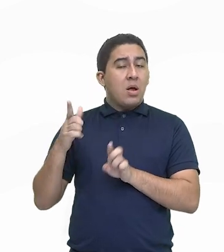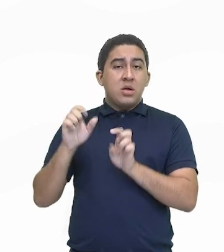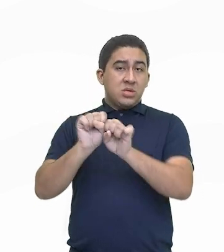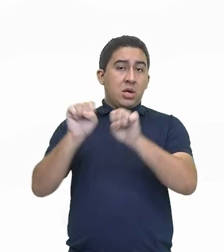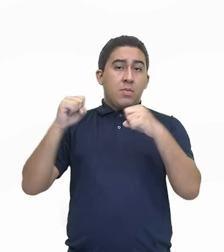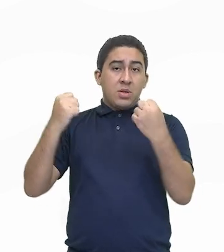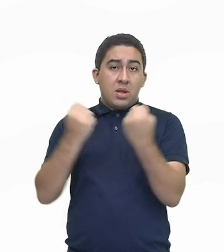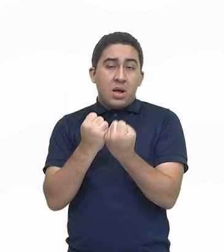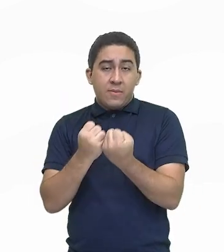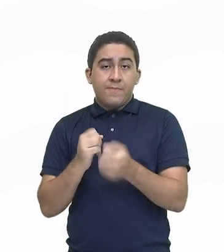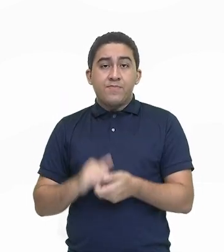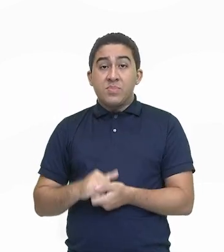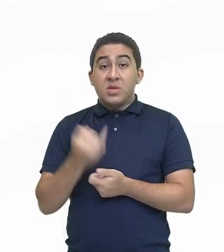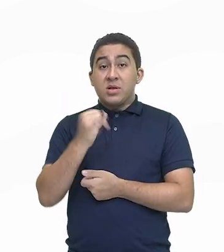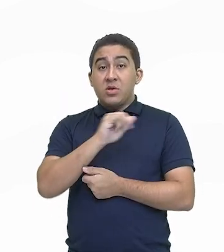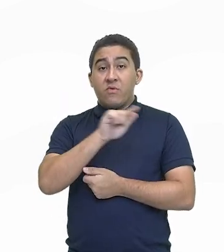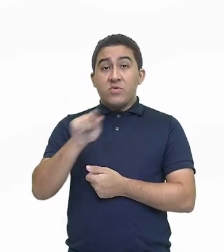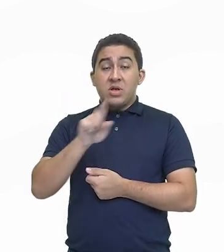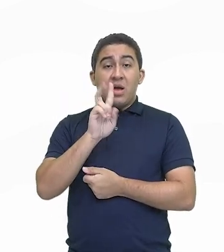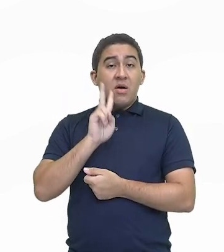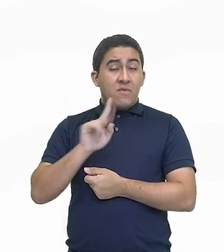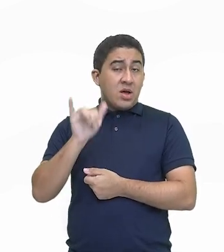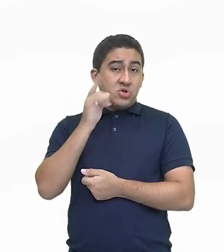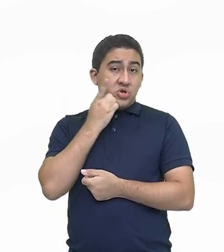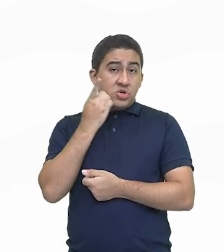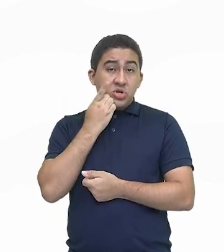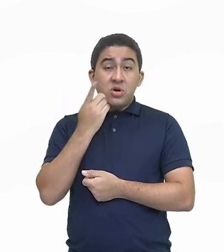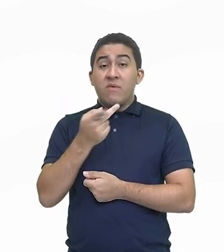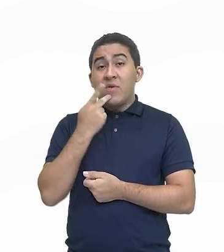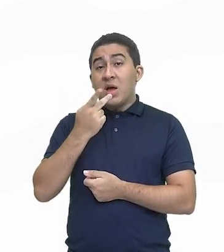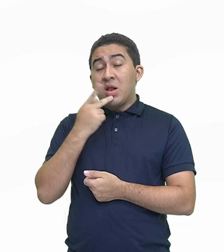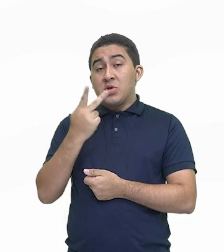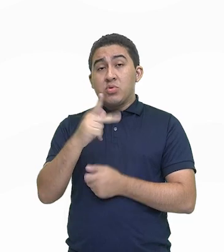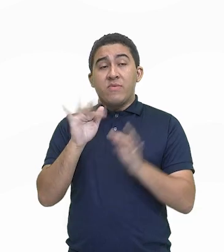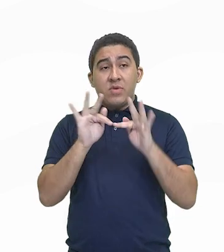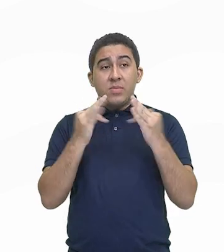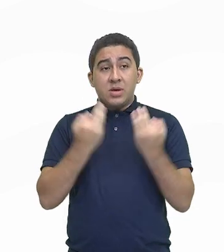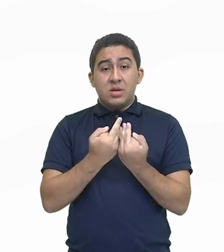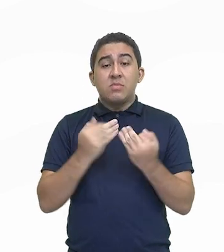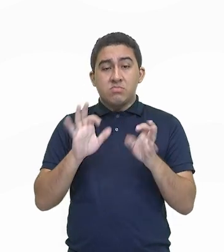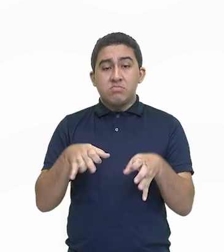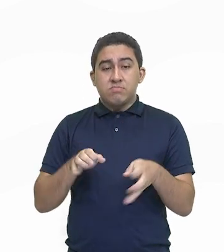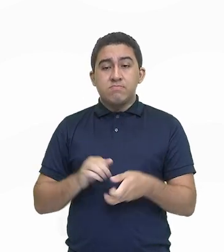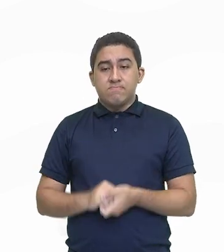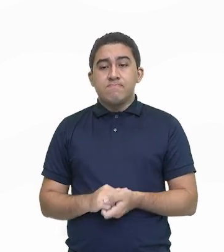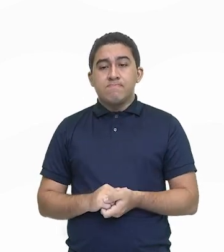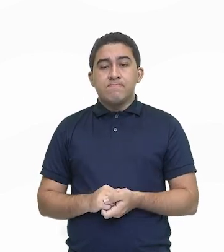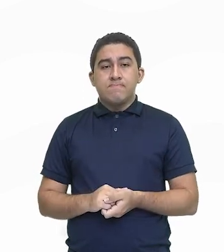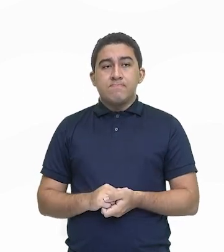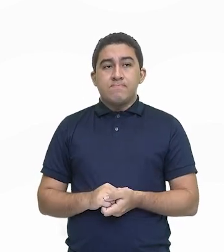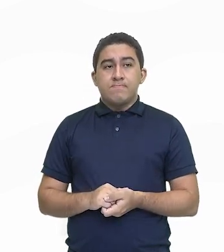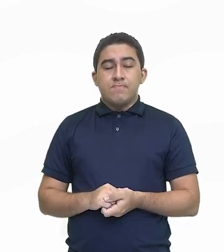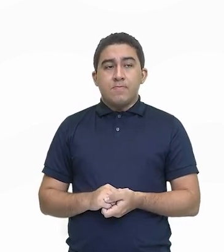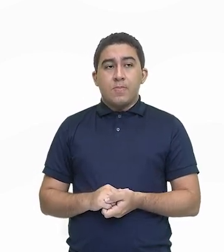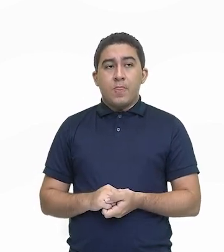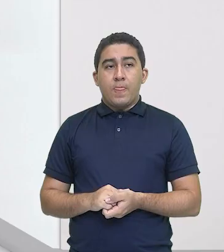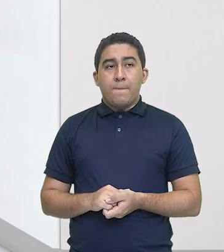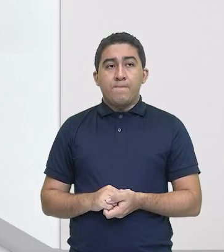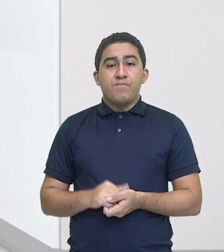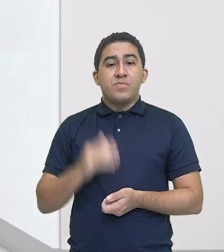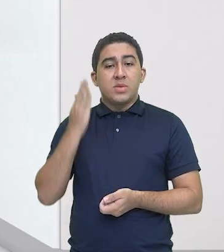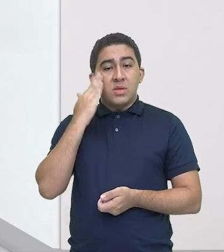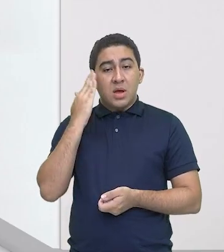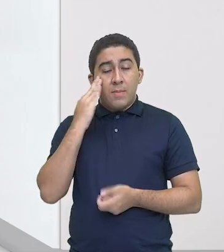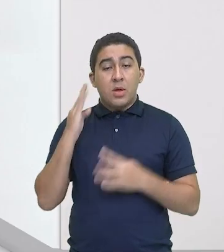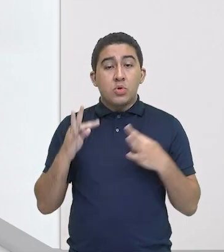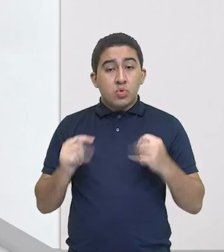se você for no dia a dia ali, você vai falar para os seus familiares, né? Então, saibam que todo esse